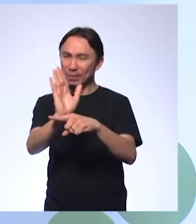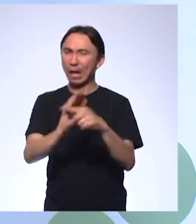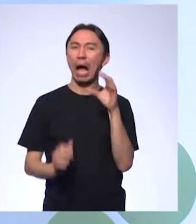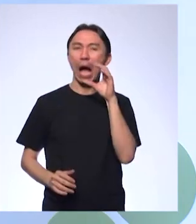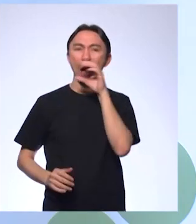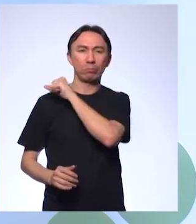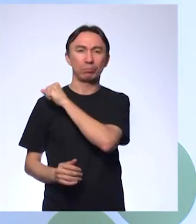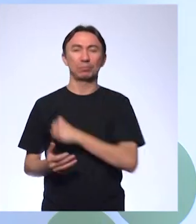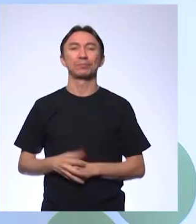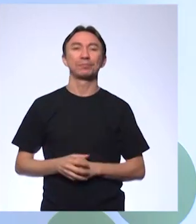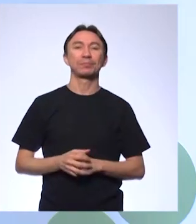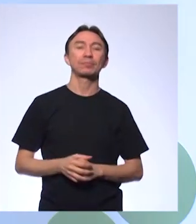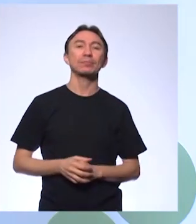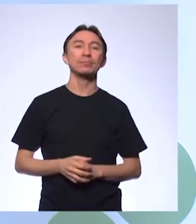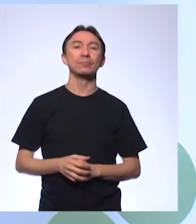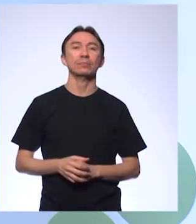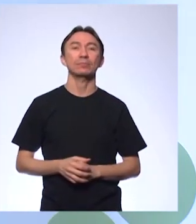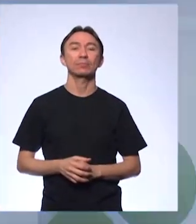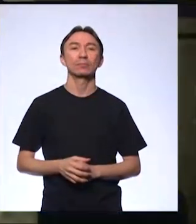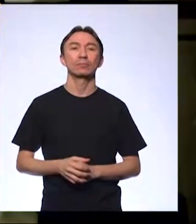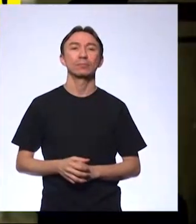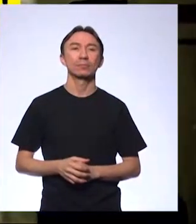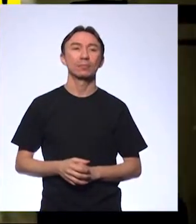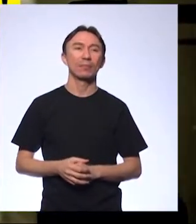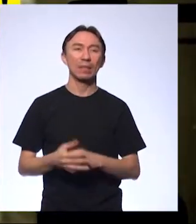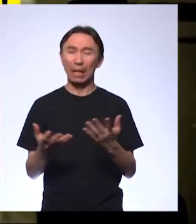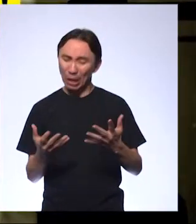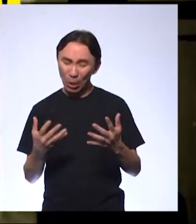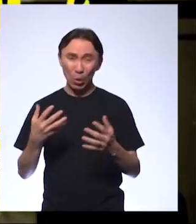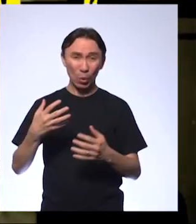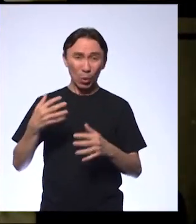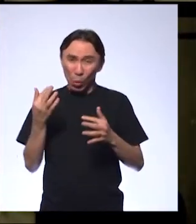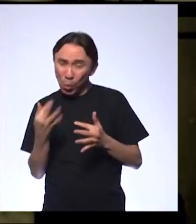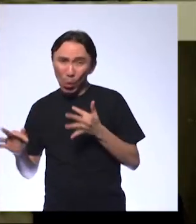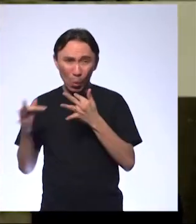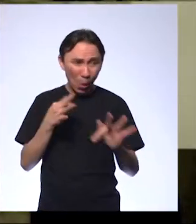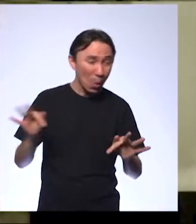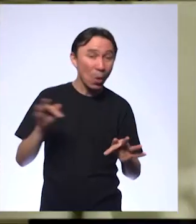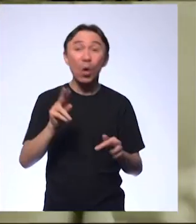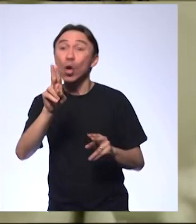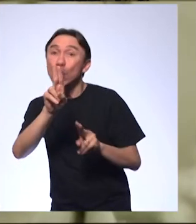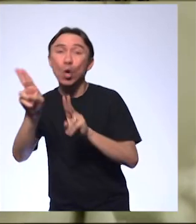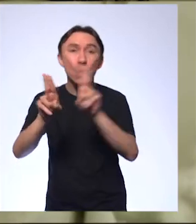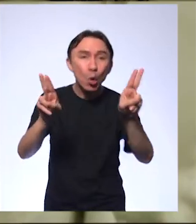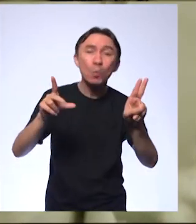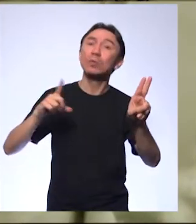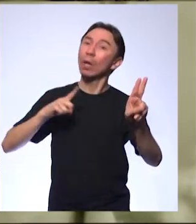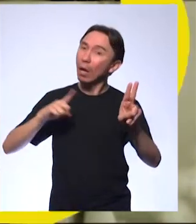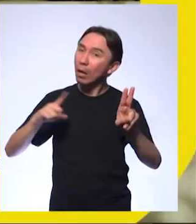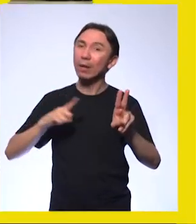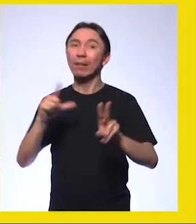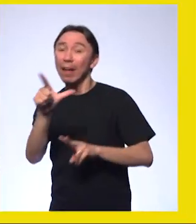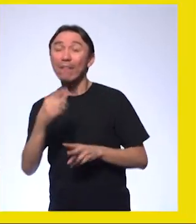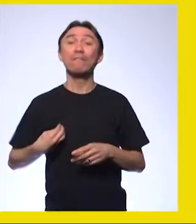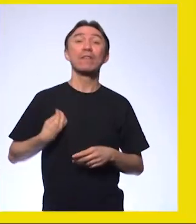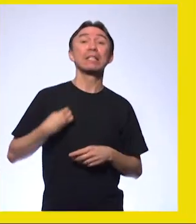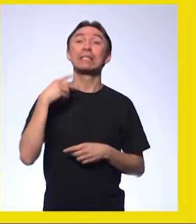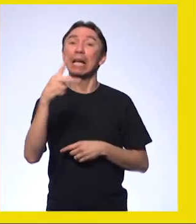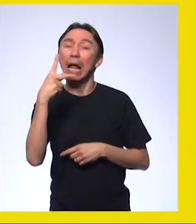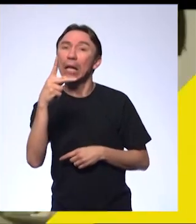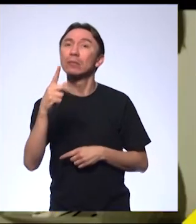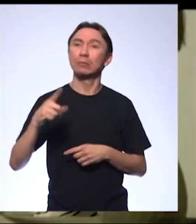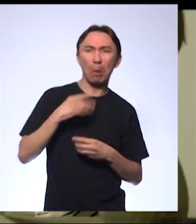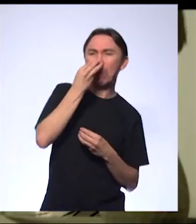rápido. A dor não é anônima. Possui rosto, identidade e uma história de vida que não deve ser